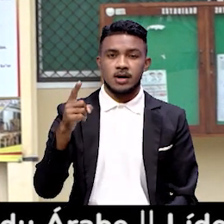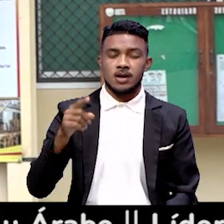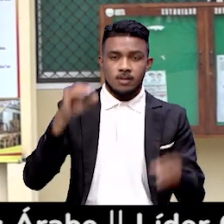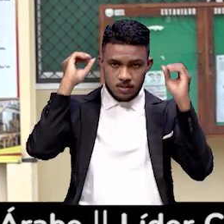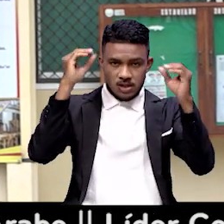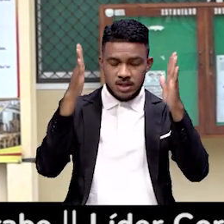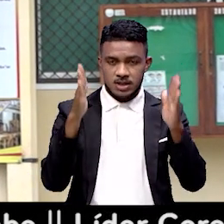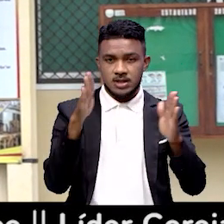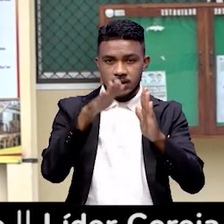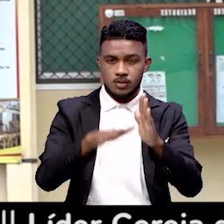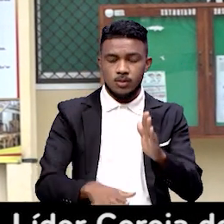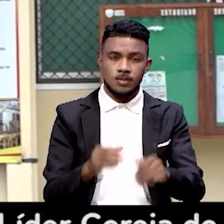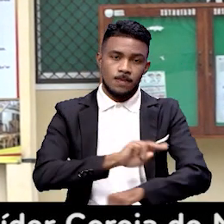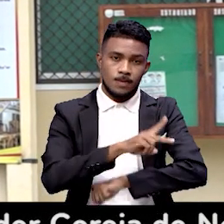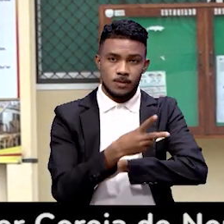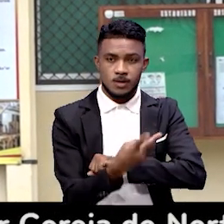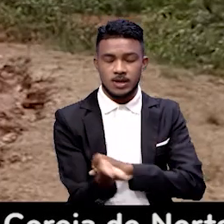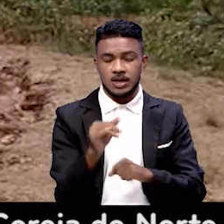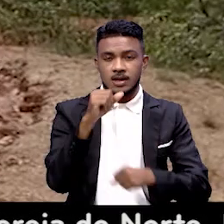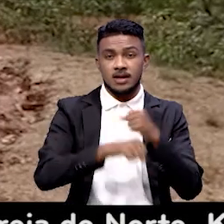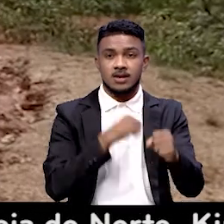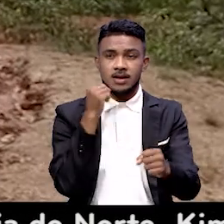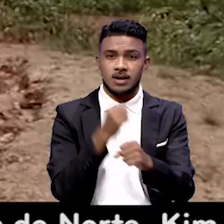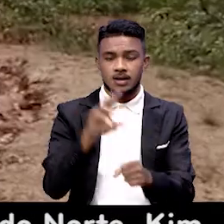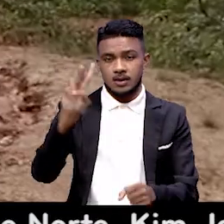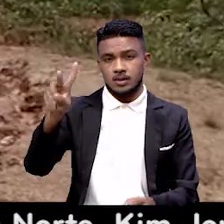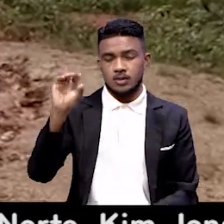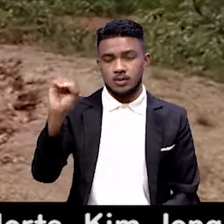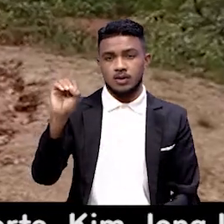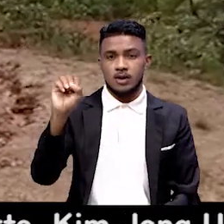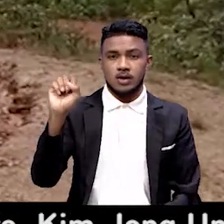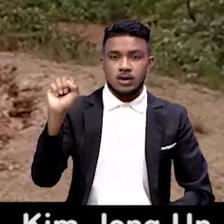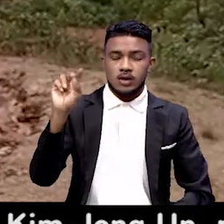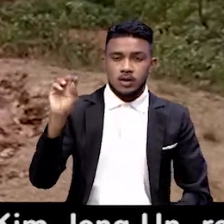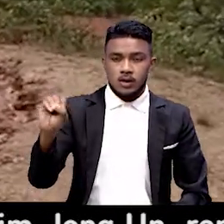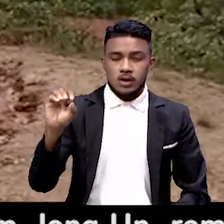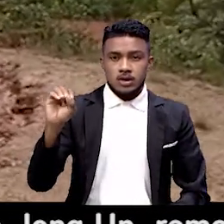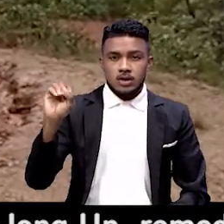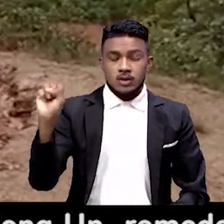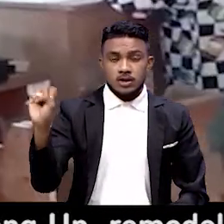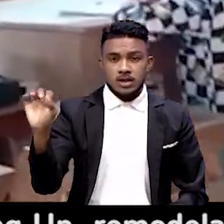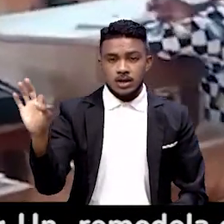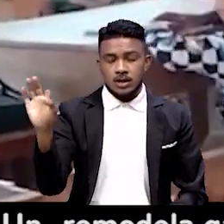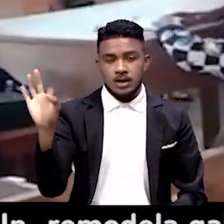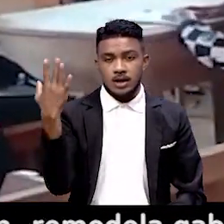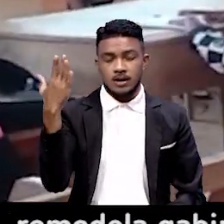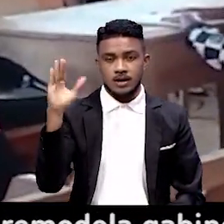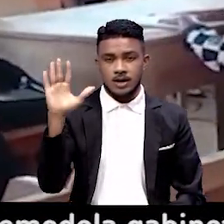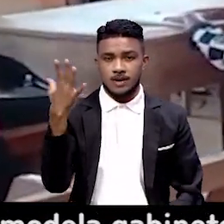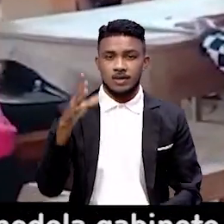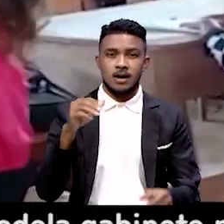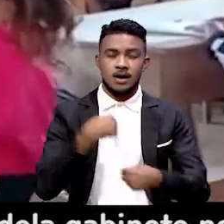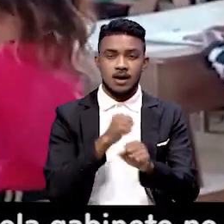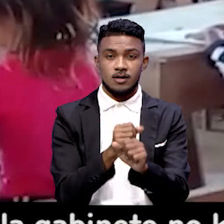no finaliza escalão 6 e atinan rihun rua sanulu resin 5, mai besi da clock espaço, atu halo teste ba professor